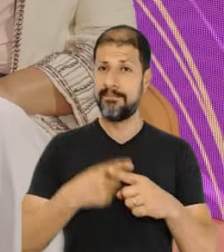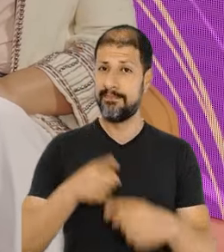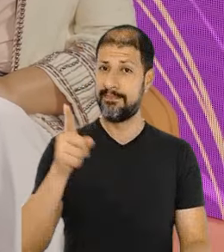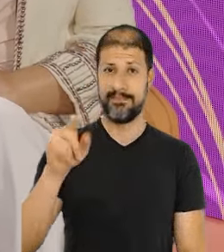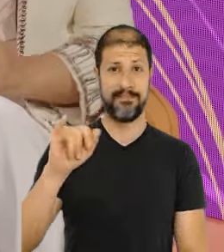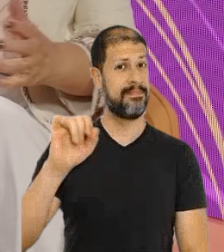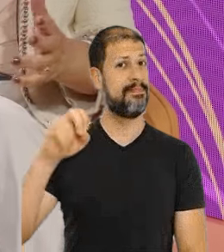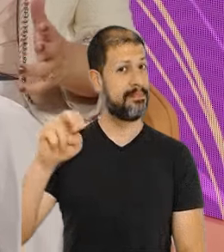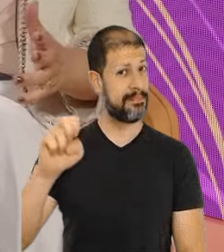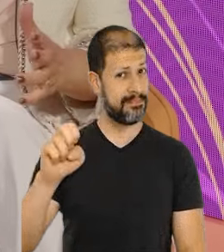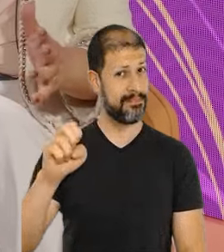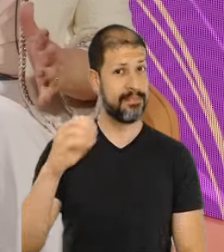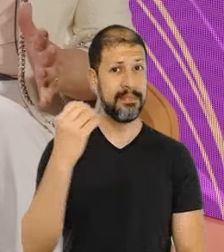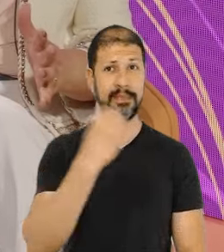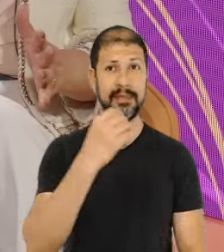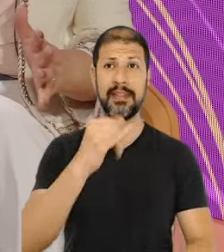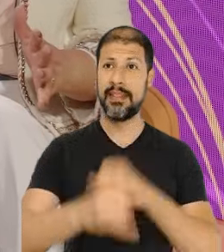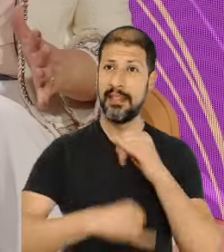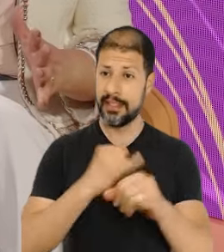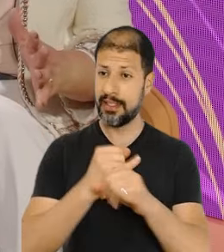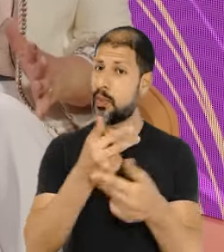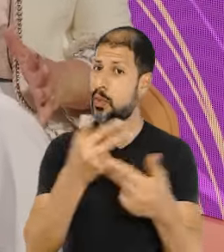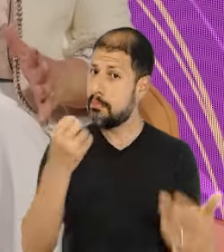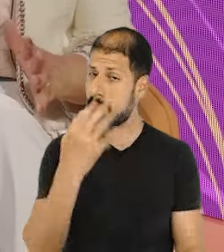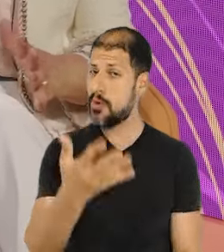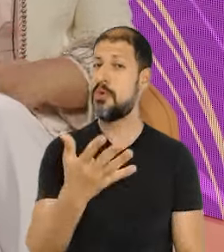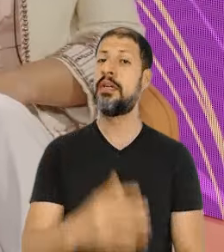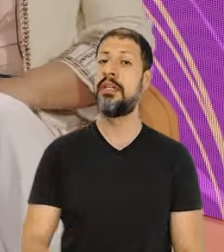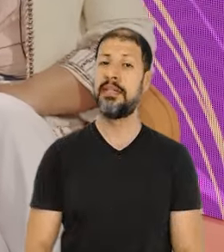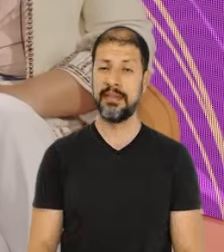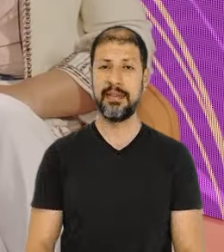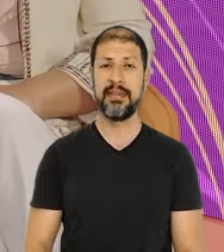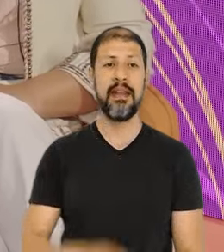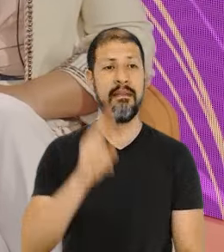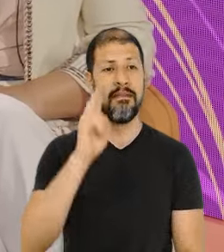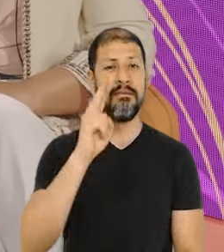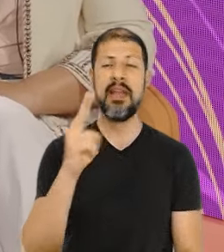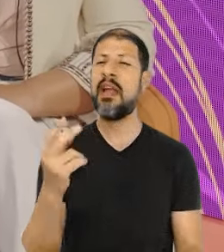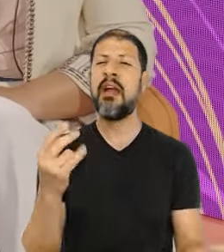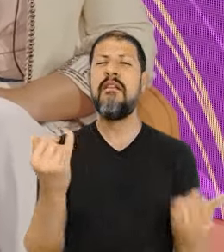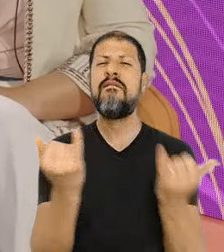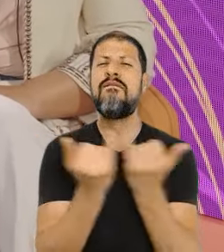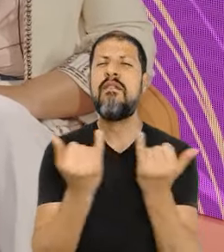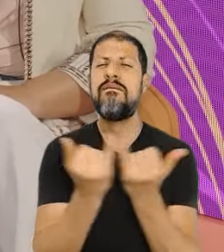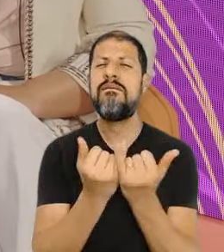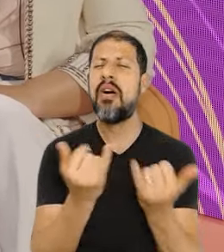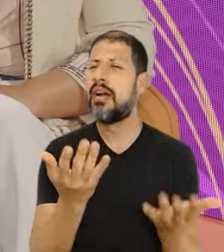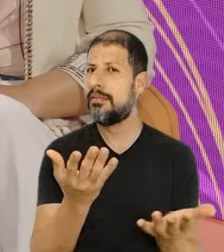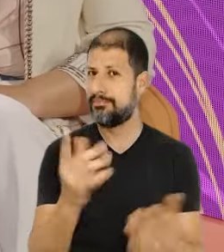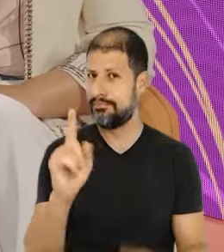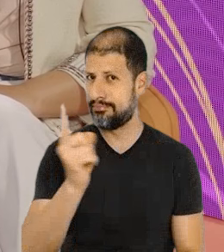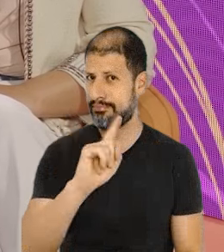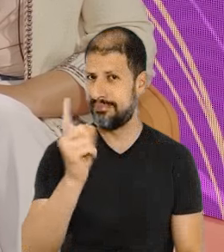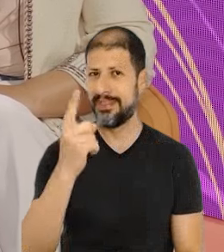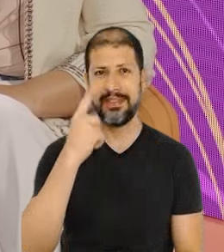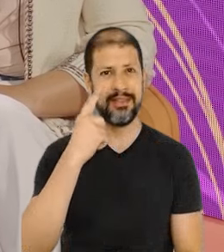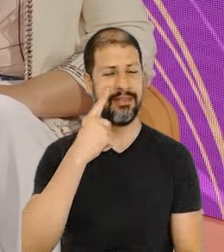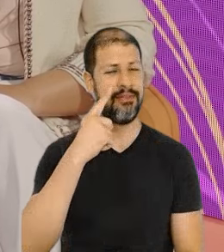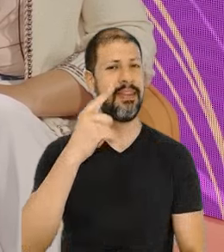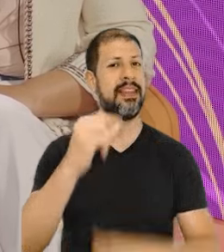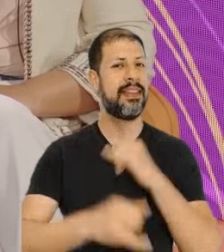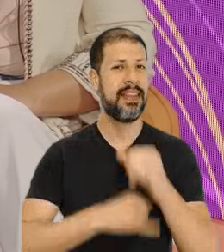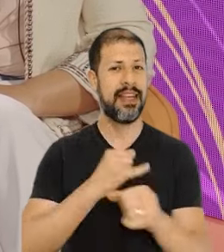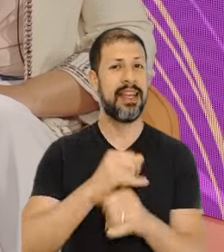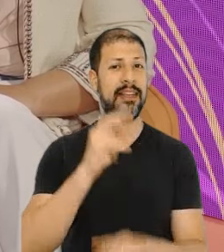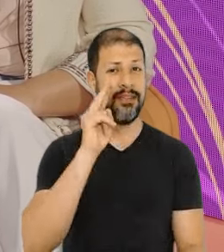a Aproveita a internet para coisas boas gente vendo foca não vai estudar tem muita coisa na internet que